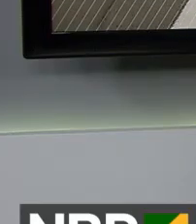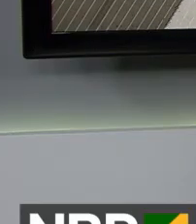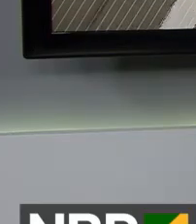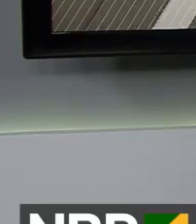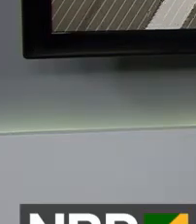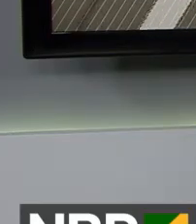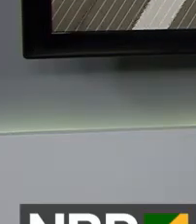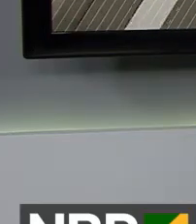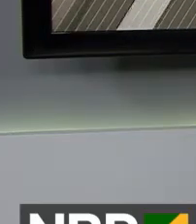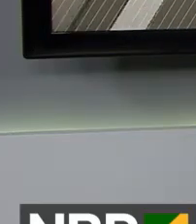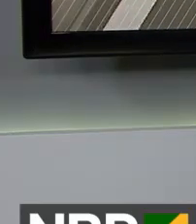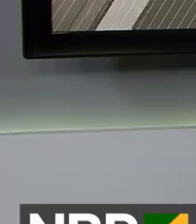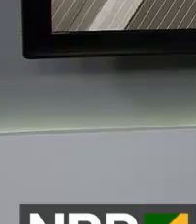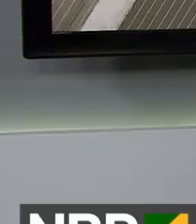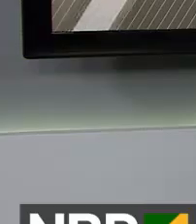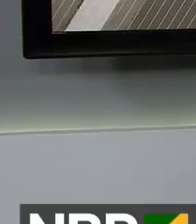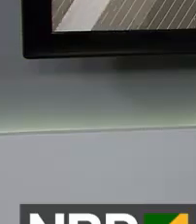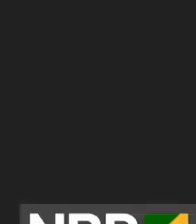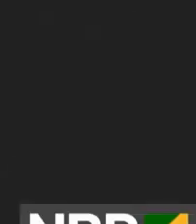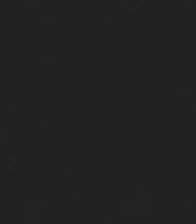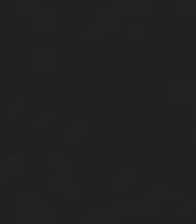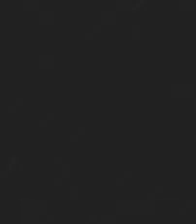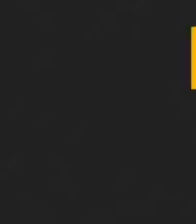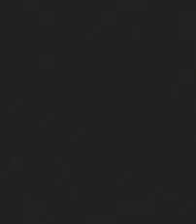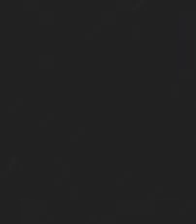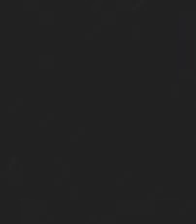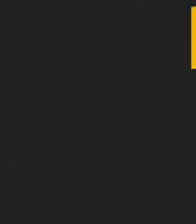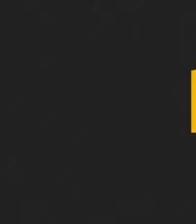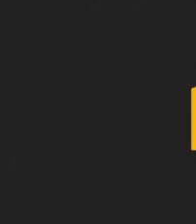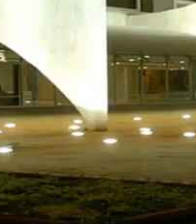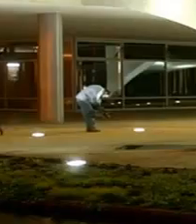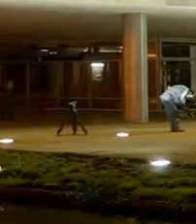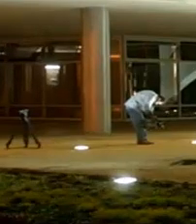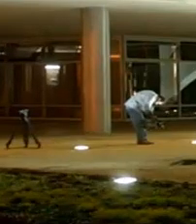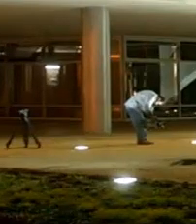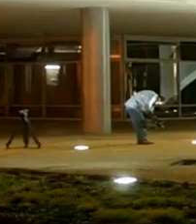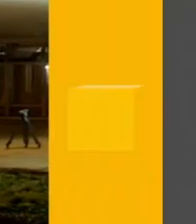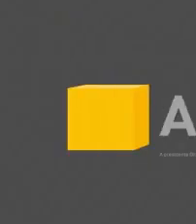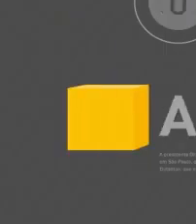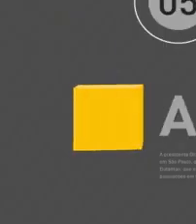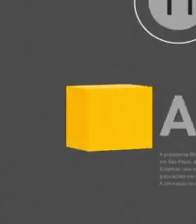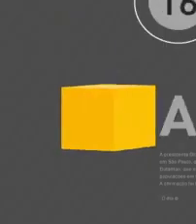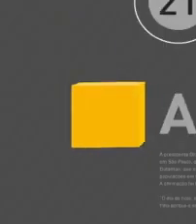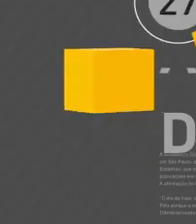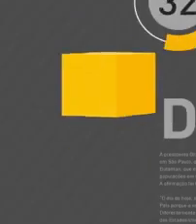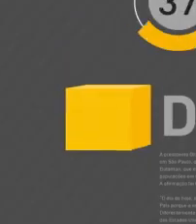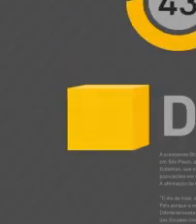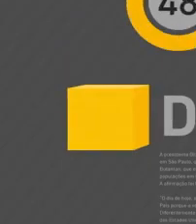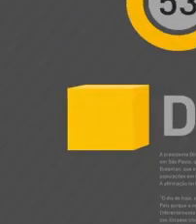NBR, a TV do Governo Federal.